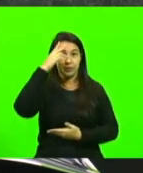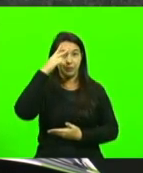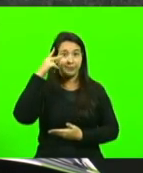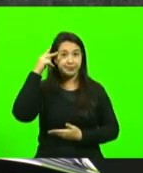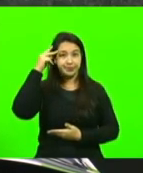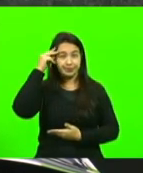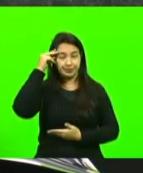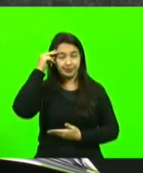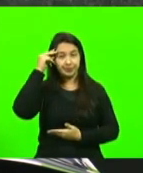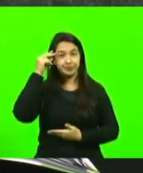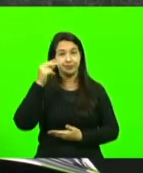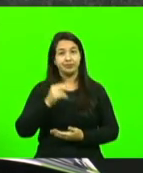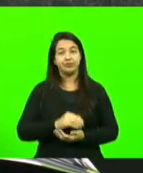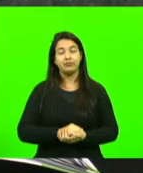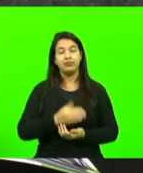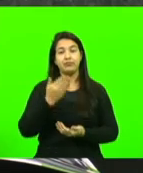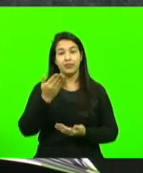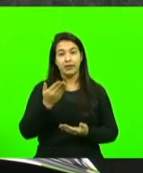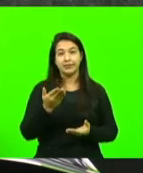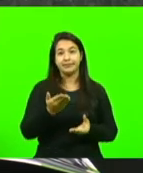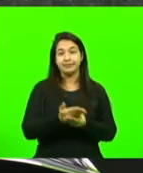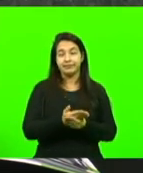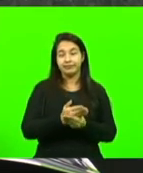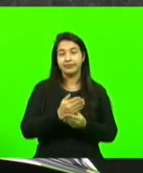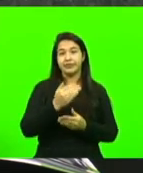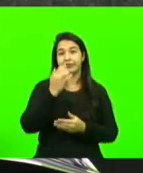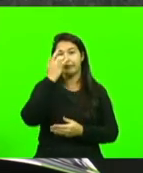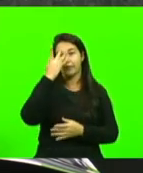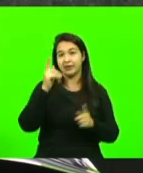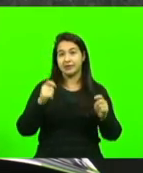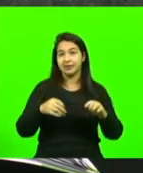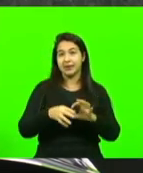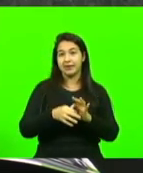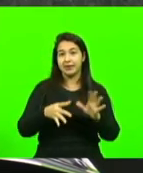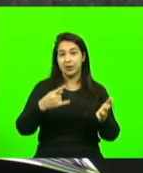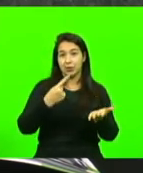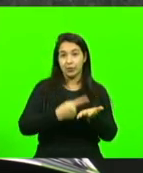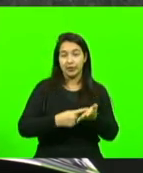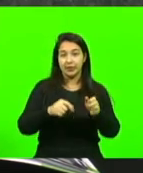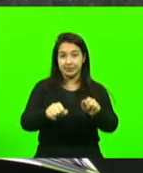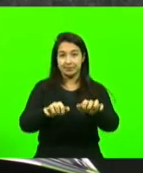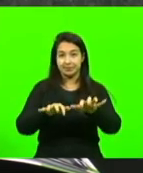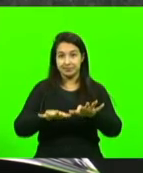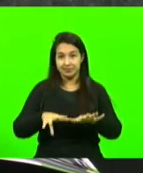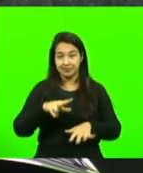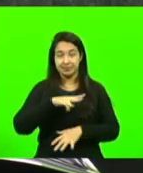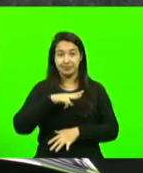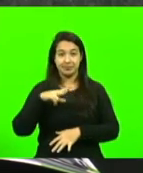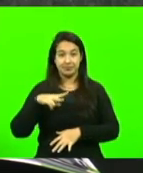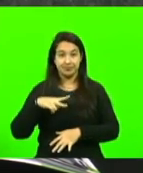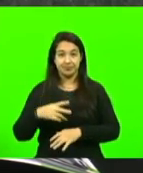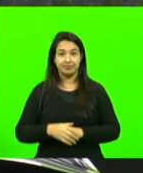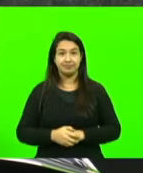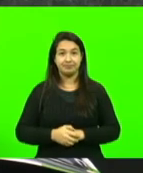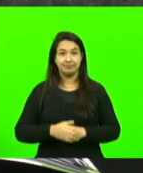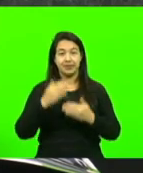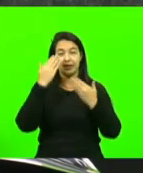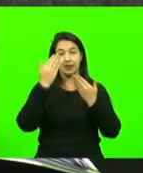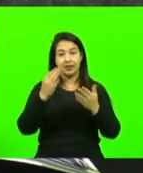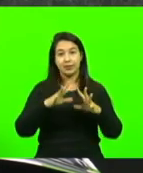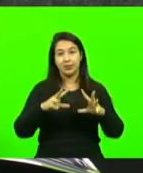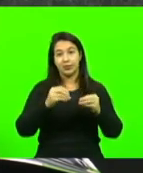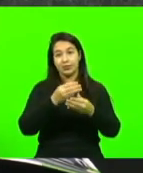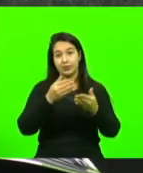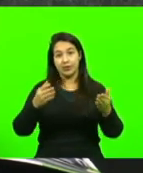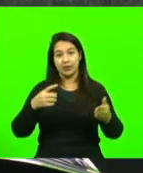que protocolou e viabilizou essa audiência pública e a e nome dela eu agradeço aos demais